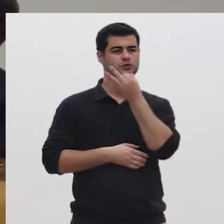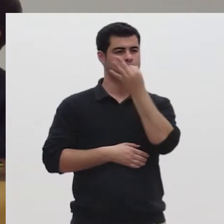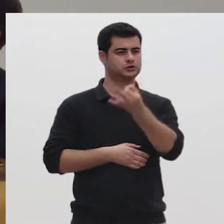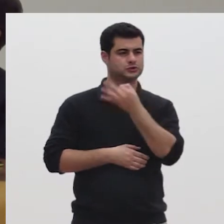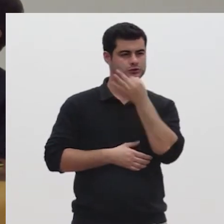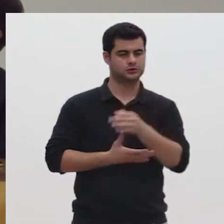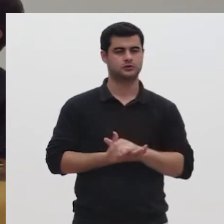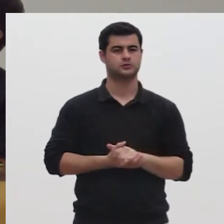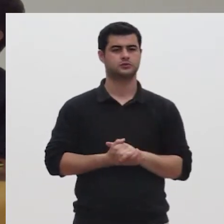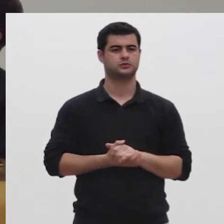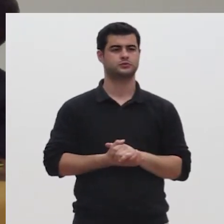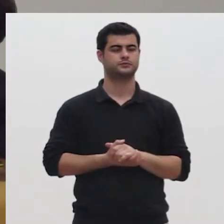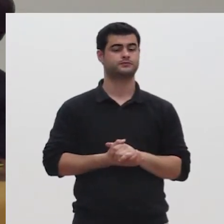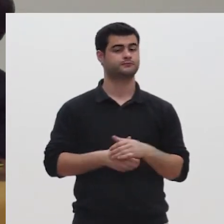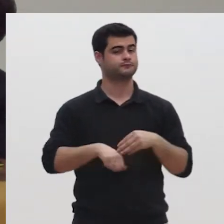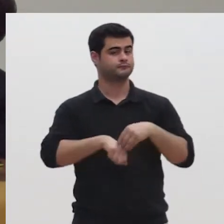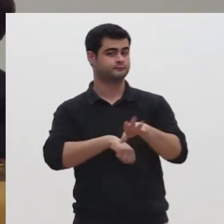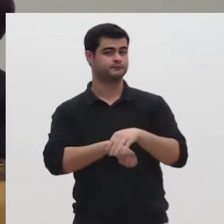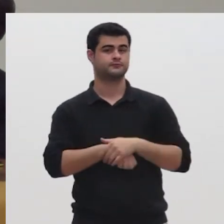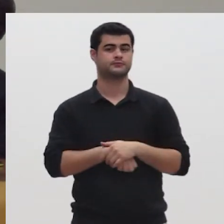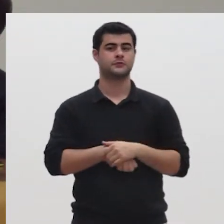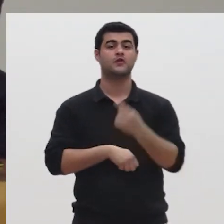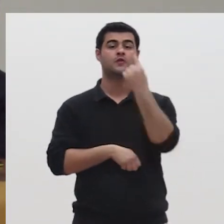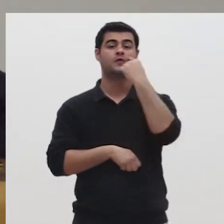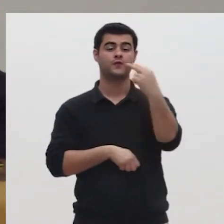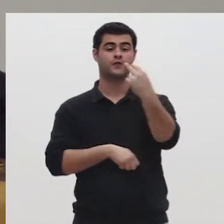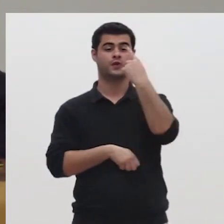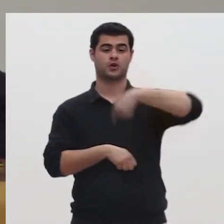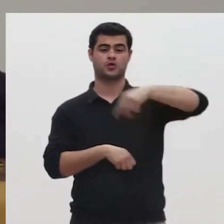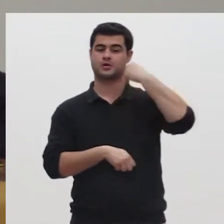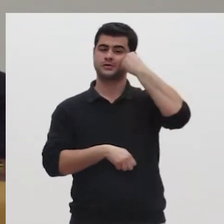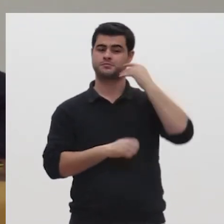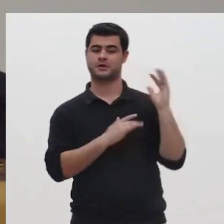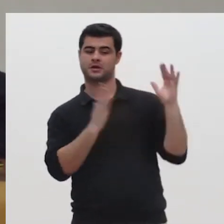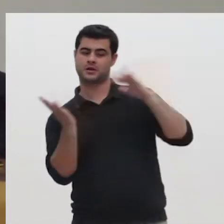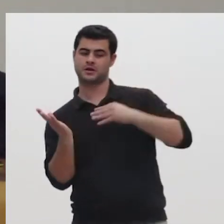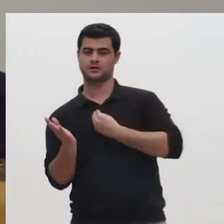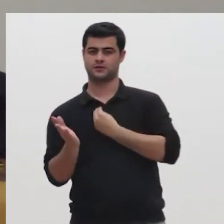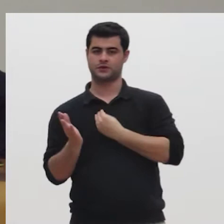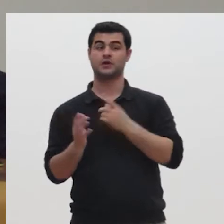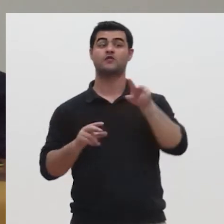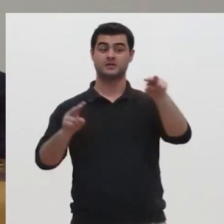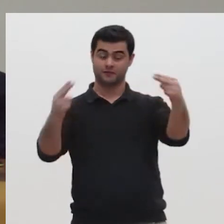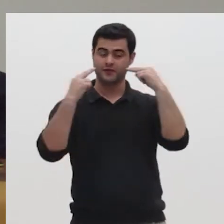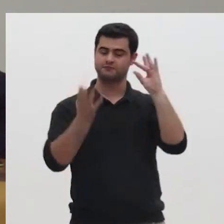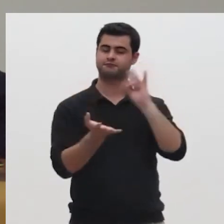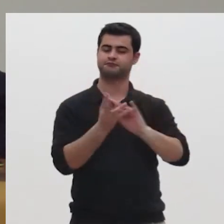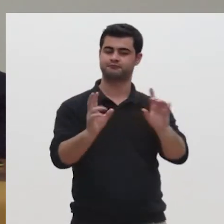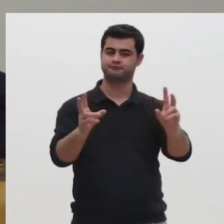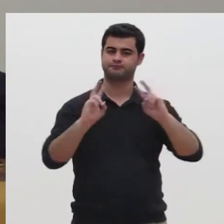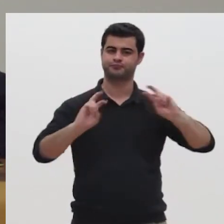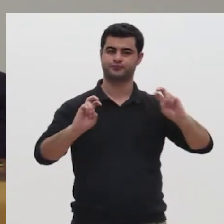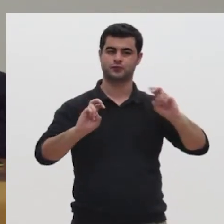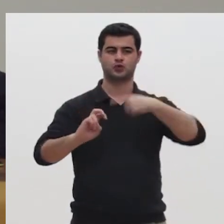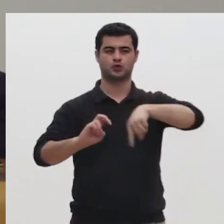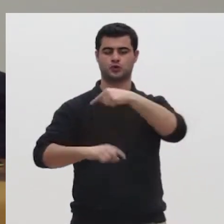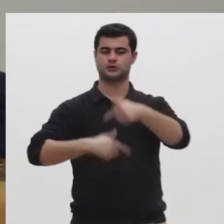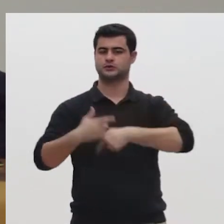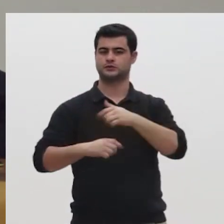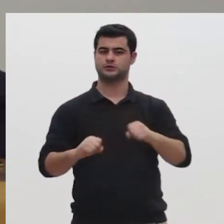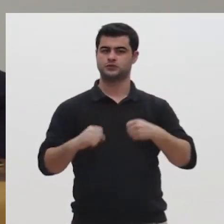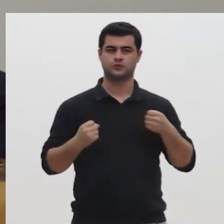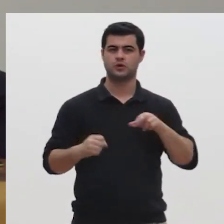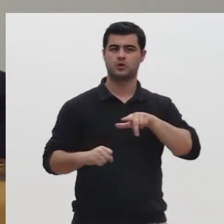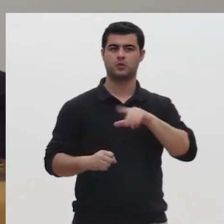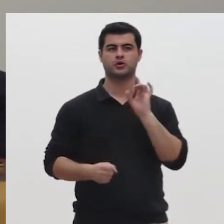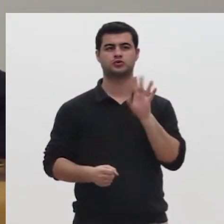fazer. Acompanhe a nossa trajetória de vida, o que nós temos feito, e vocês verão que o que nós estamos fazendo não é, aqui na campanha,